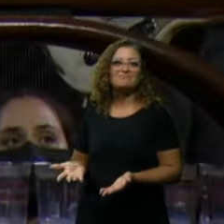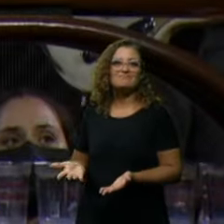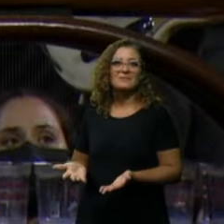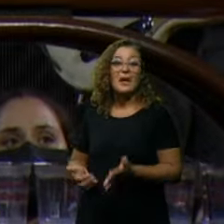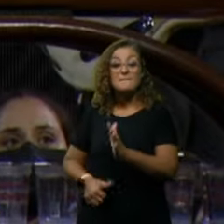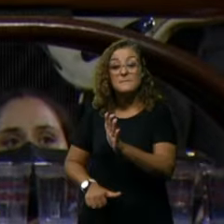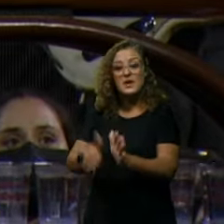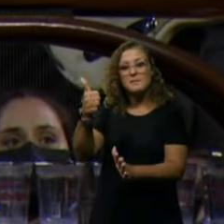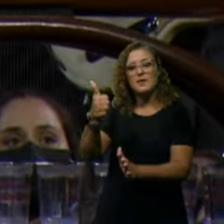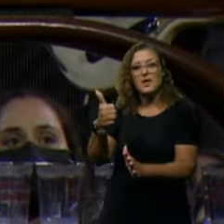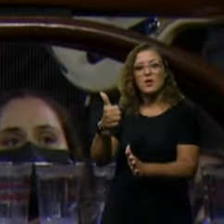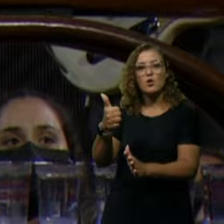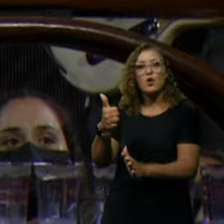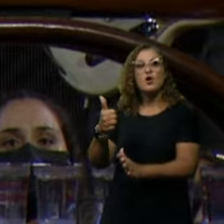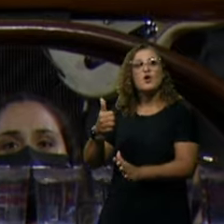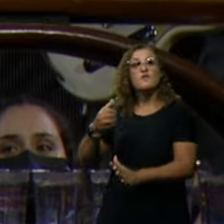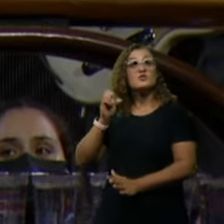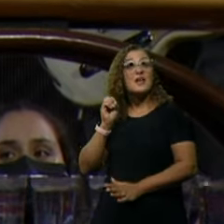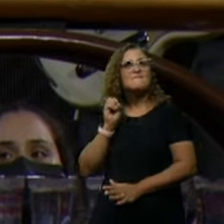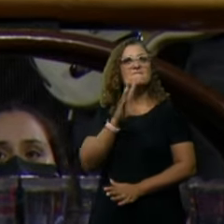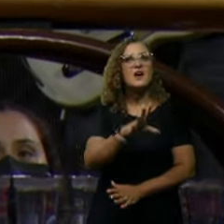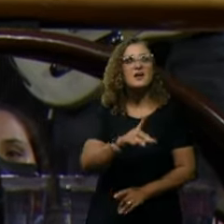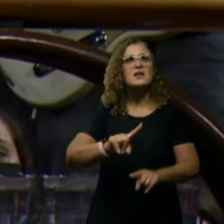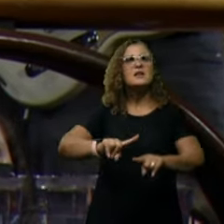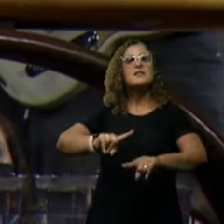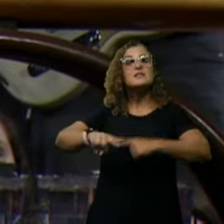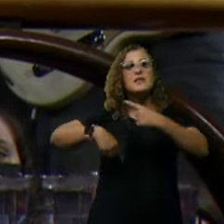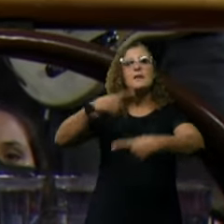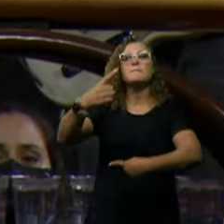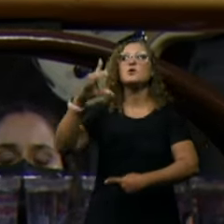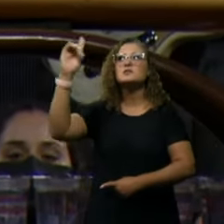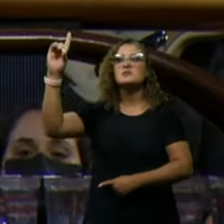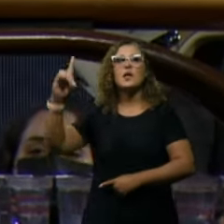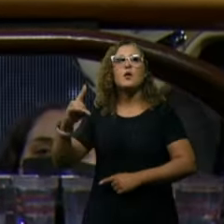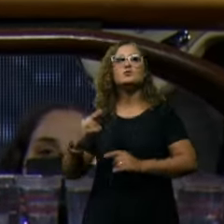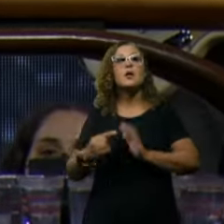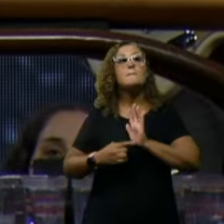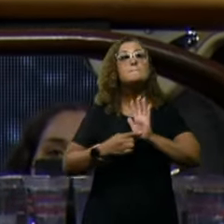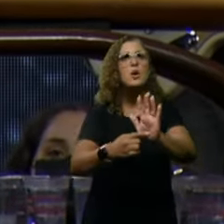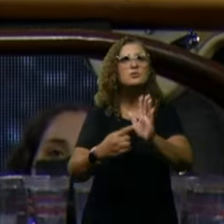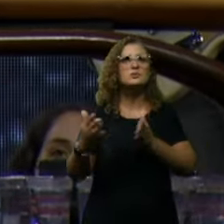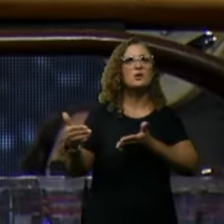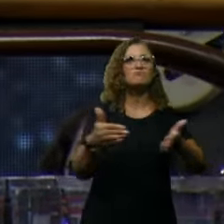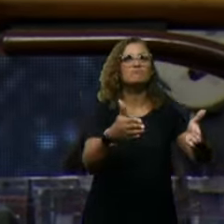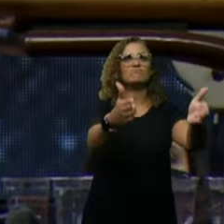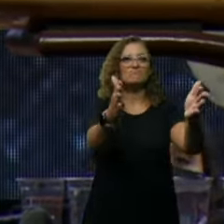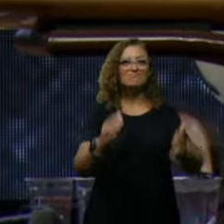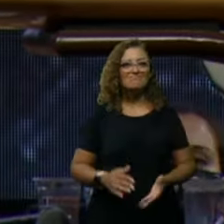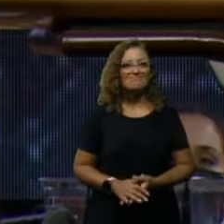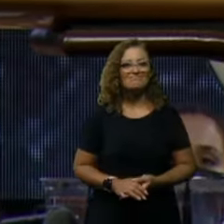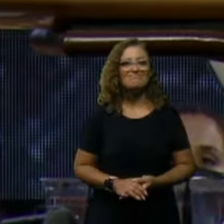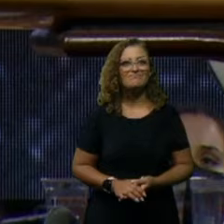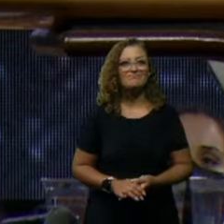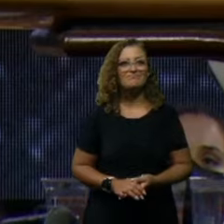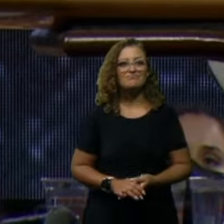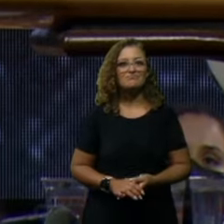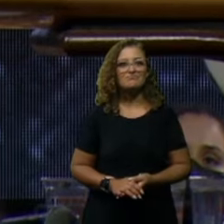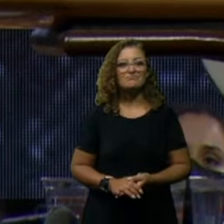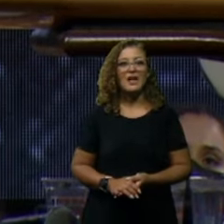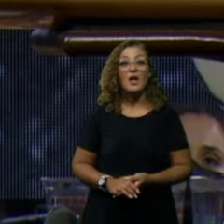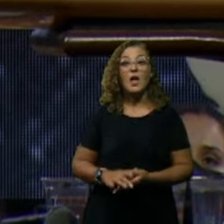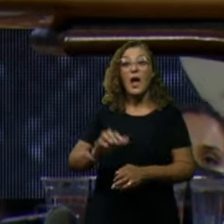primeiro você saio depois eu fiz direciona o a primeira eu vi um sai quando ele sai